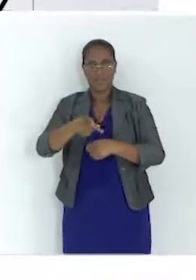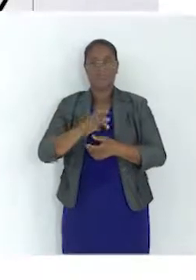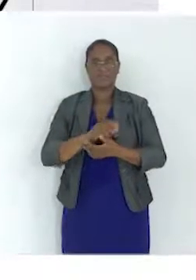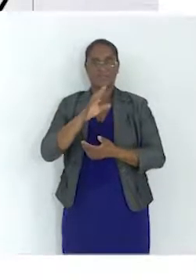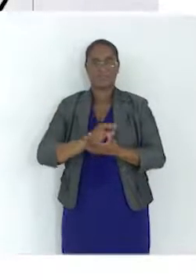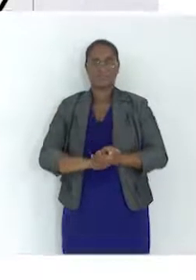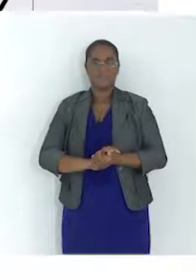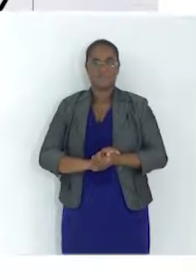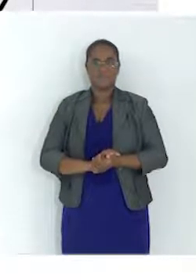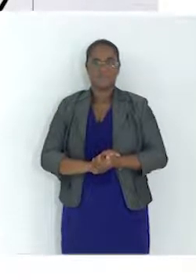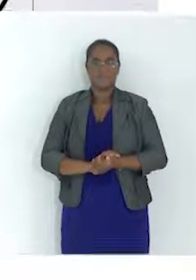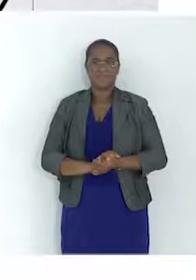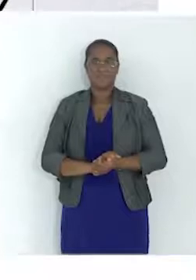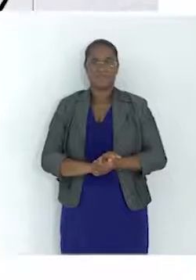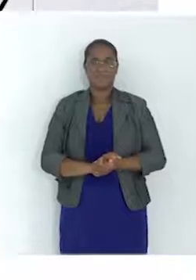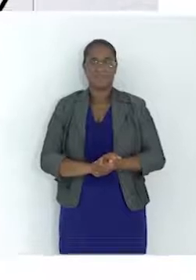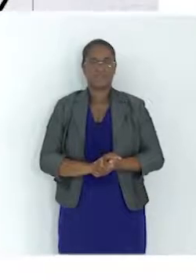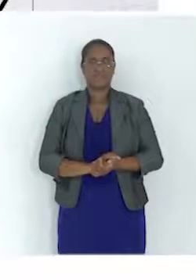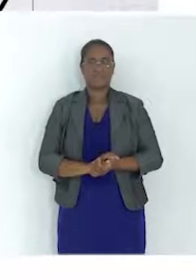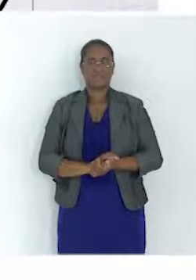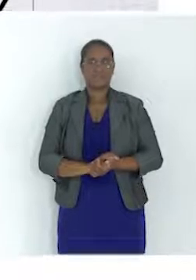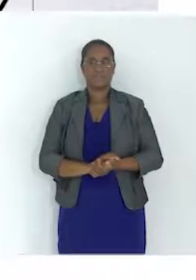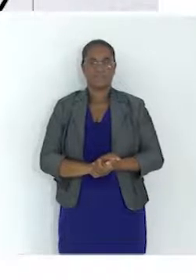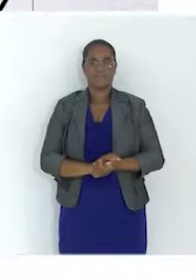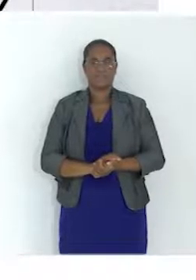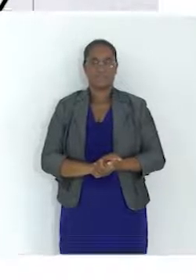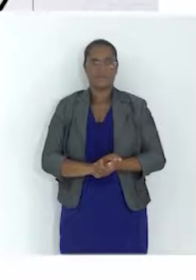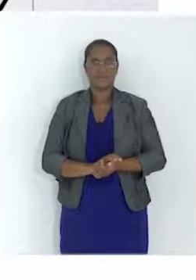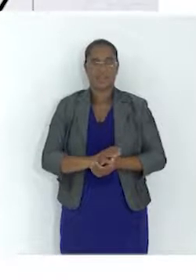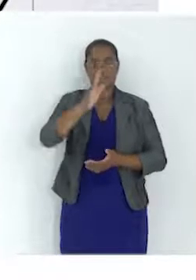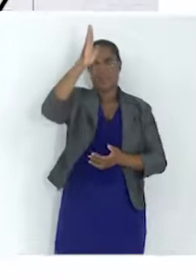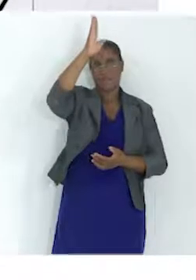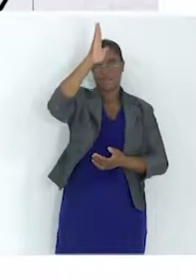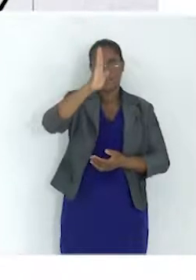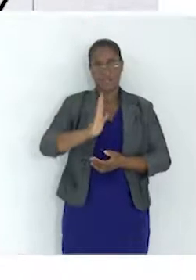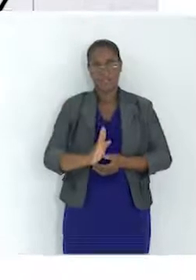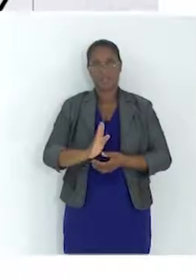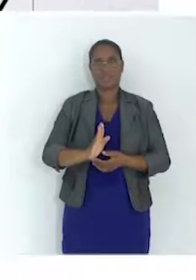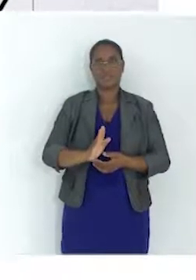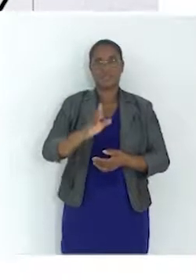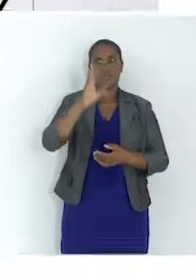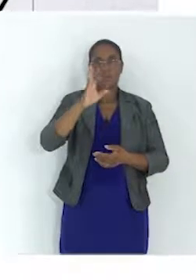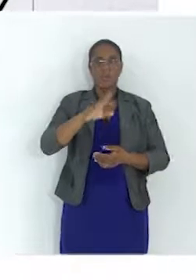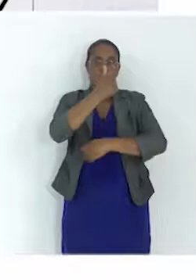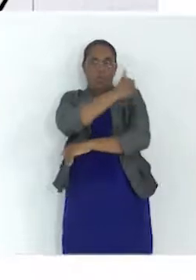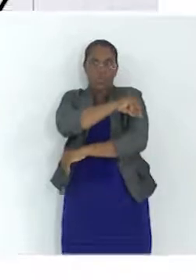Na posição vertical. Hospital, água,